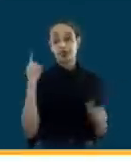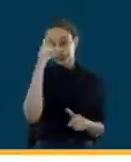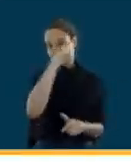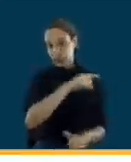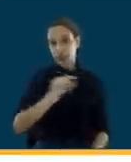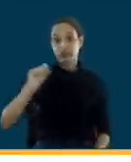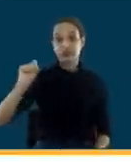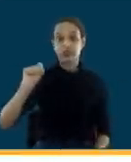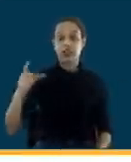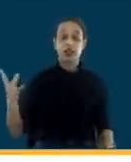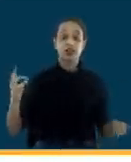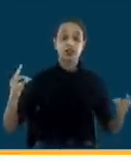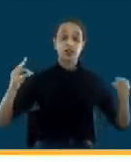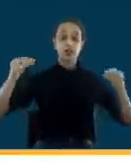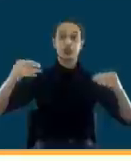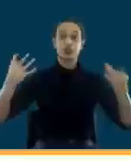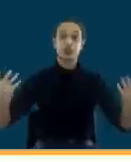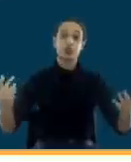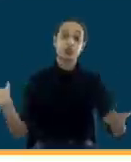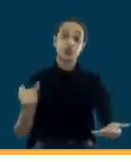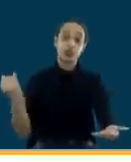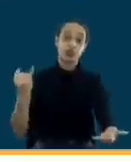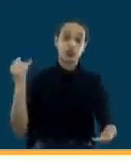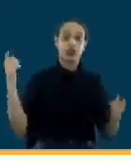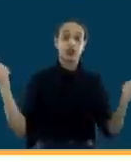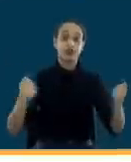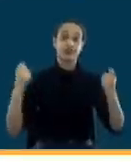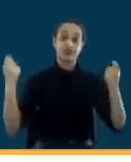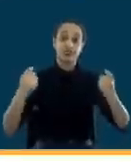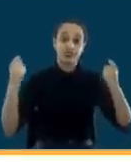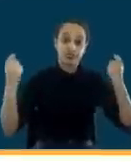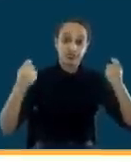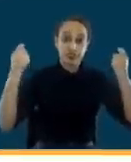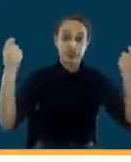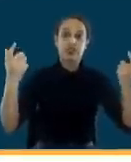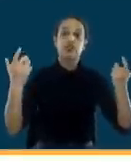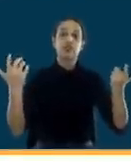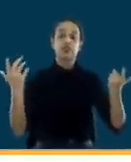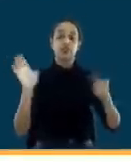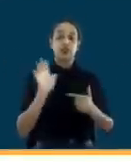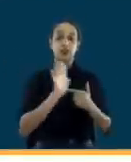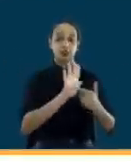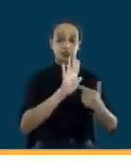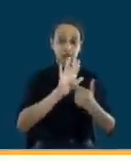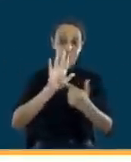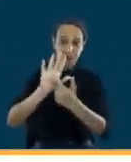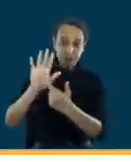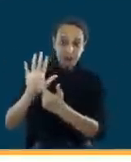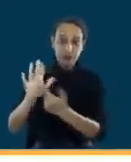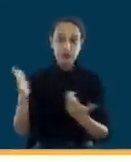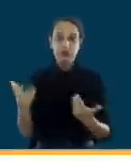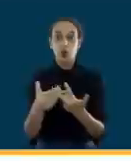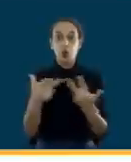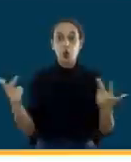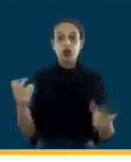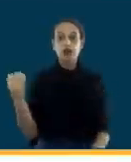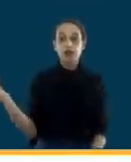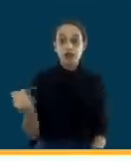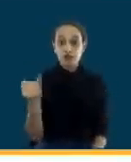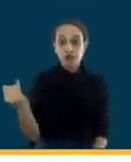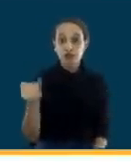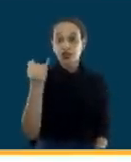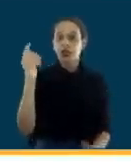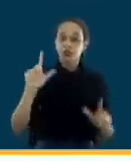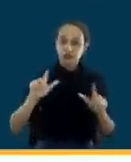Daquilo que era importante, festivais, mostras, as coisas importantes que eram